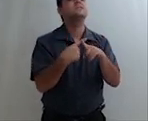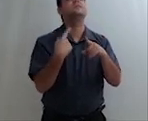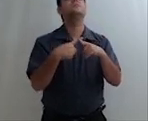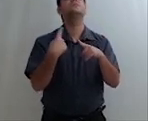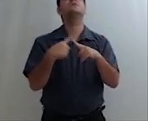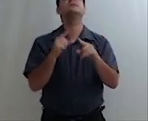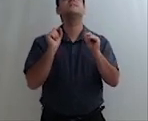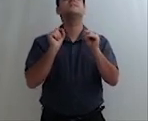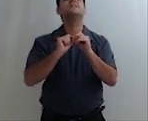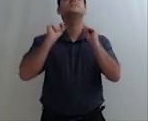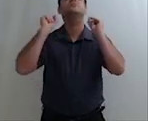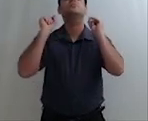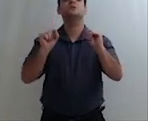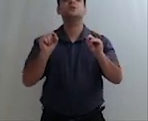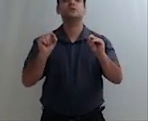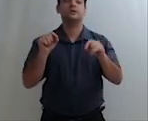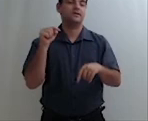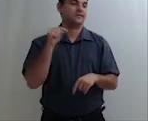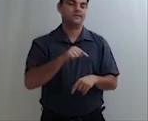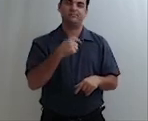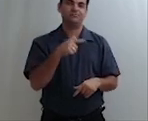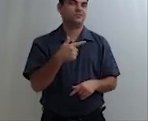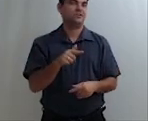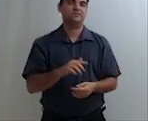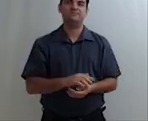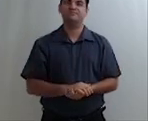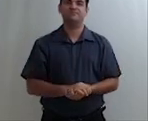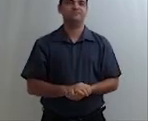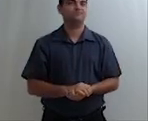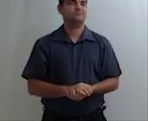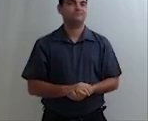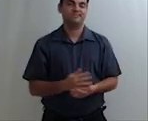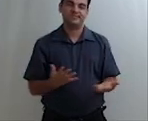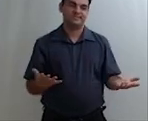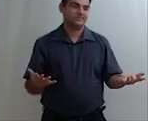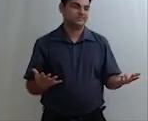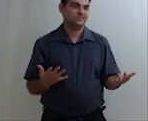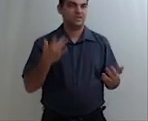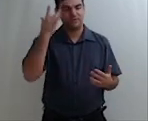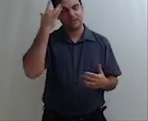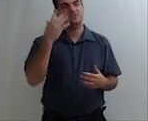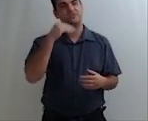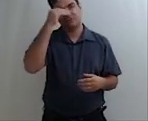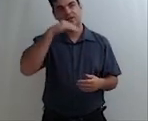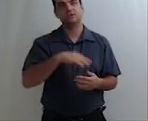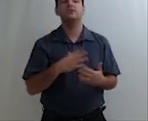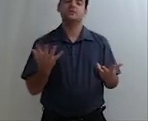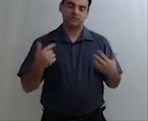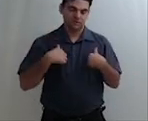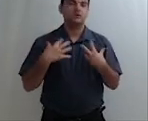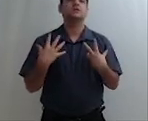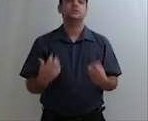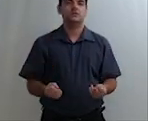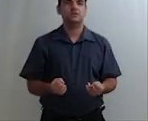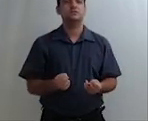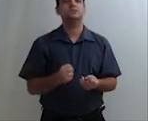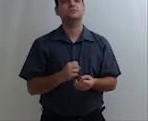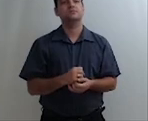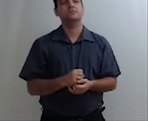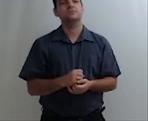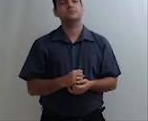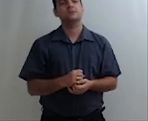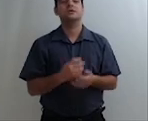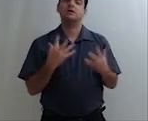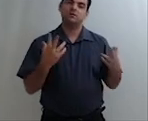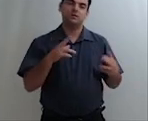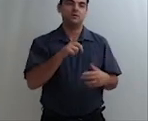detalhados isso nessa decisão recorrida de modo que eu dou provimento ao recurso em Abas Corpus confirmando a liminar